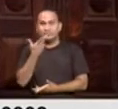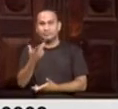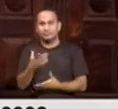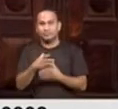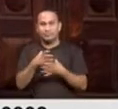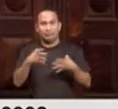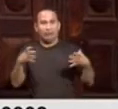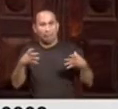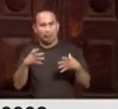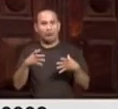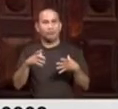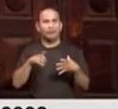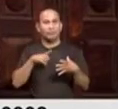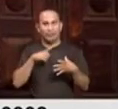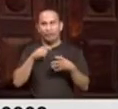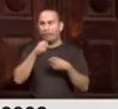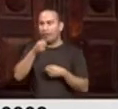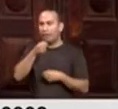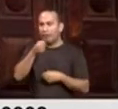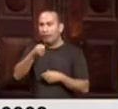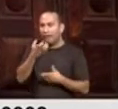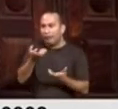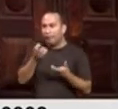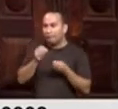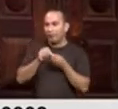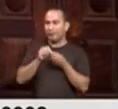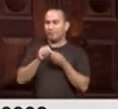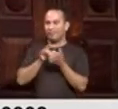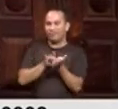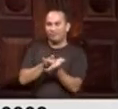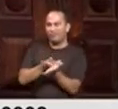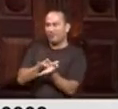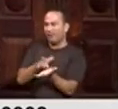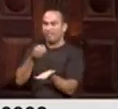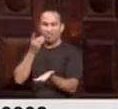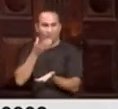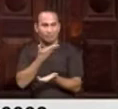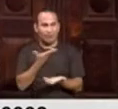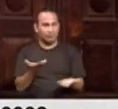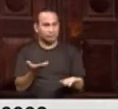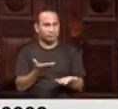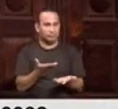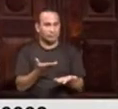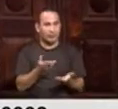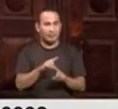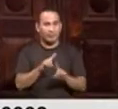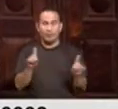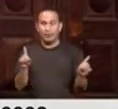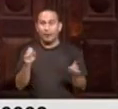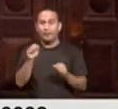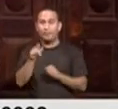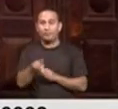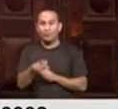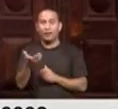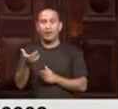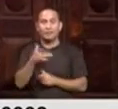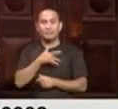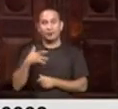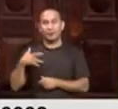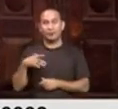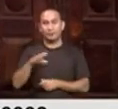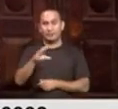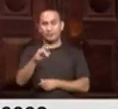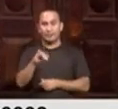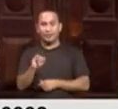gigantesca das ruas e da imprensa para que a gente aprovasse. Fiz junto com vários deputados aqui. mas não conseguimos aprovar a CPI da saúde nem a CPI